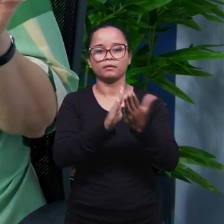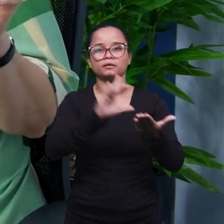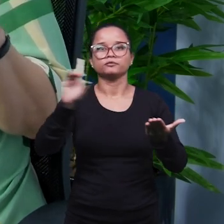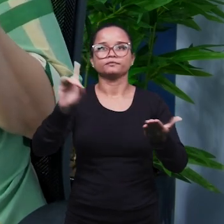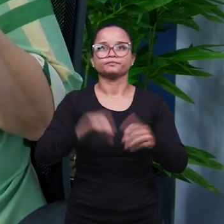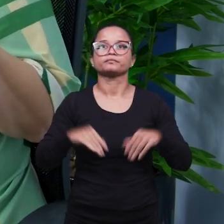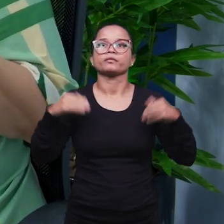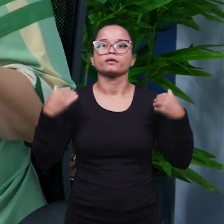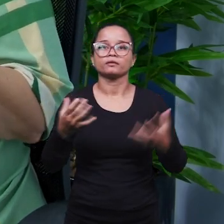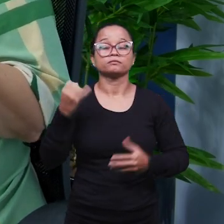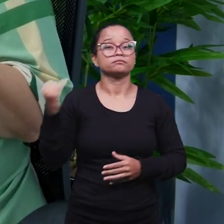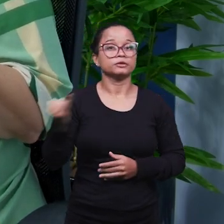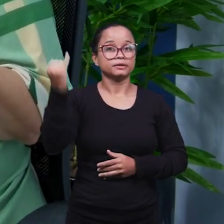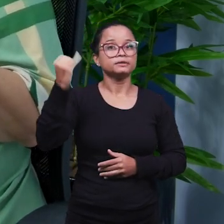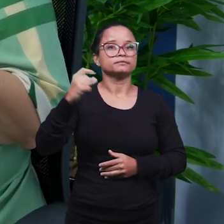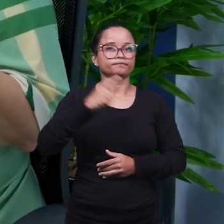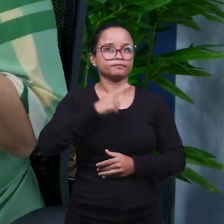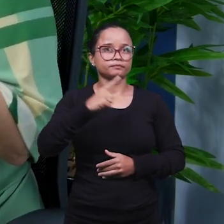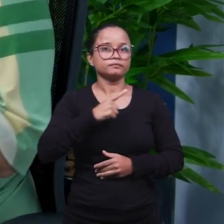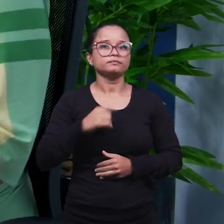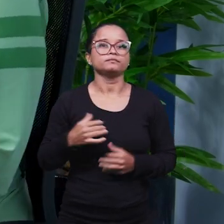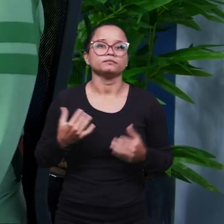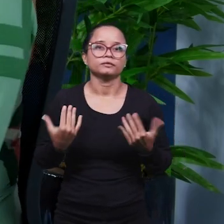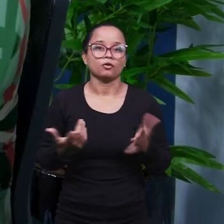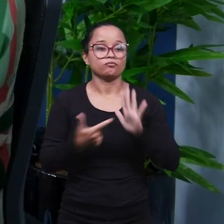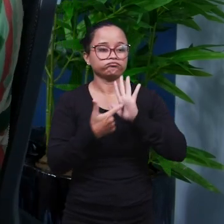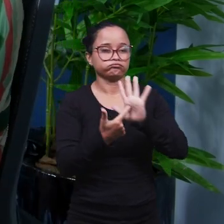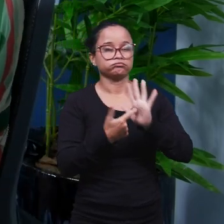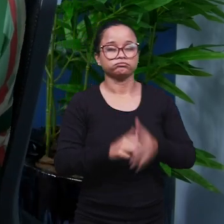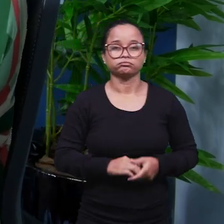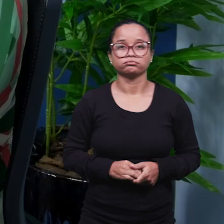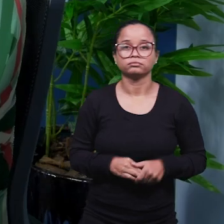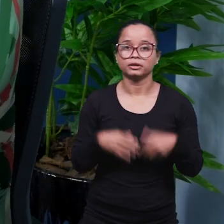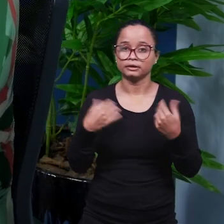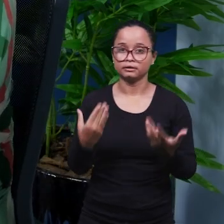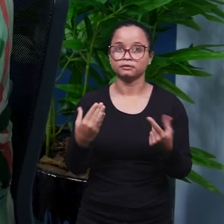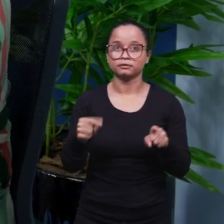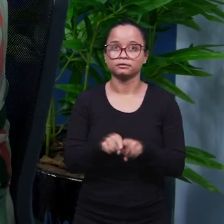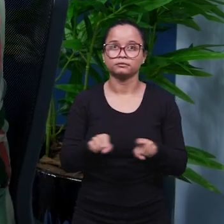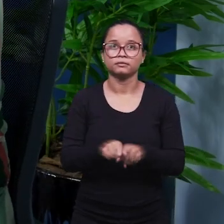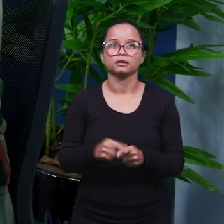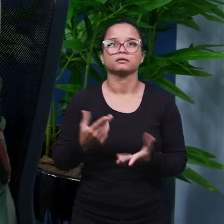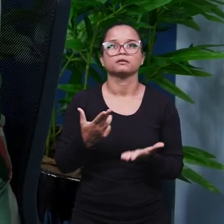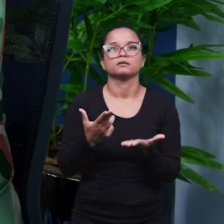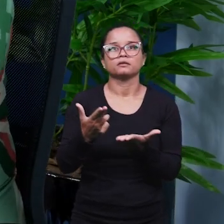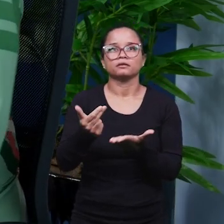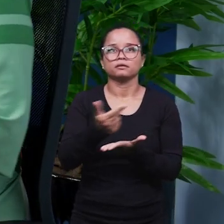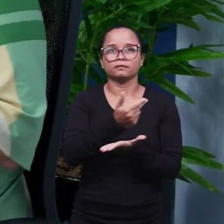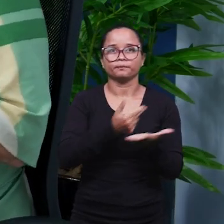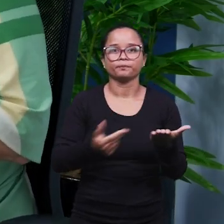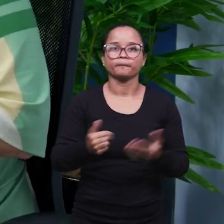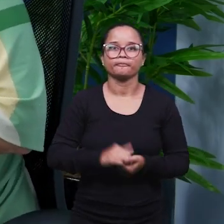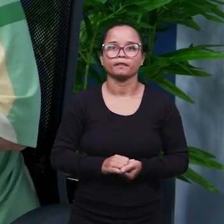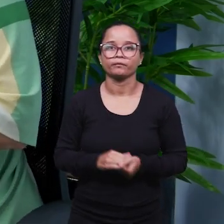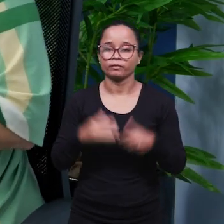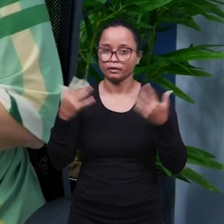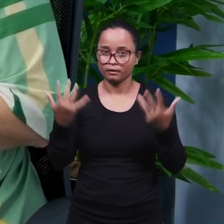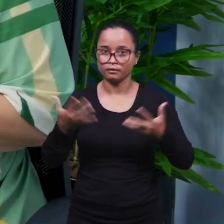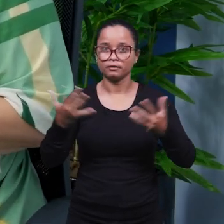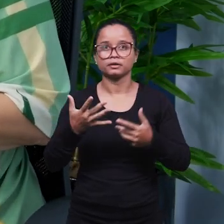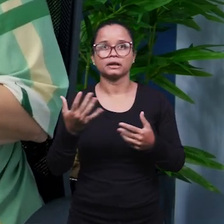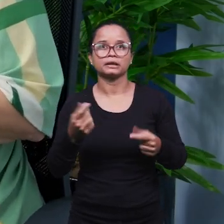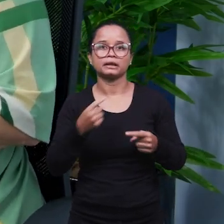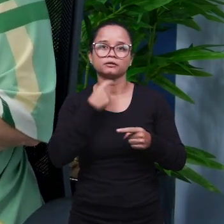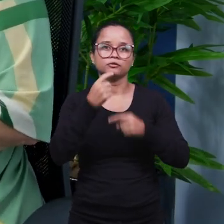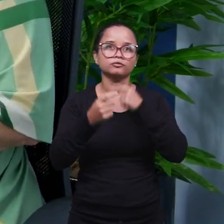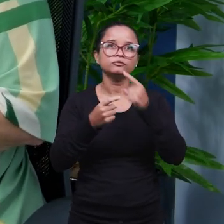a Bíblia. Então, isso é muito importante, nós mostrarmos isso. E vem os desenhos. E aqui vem alguma